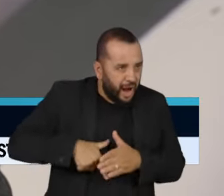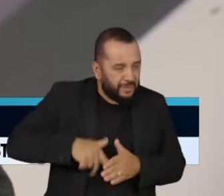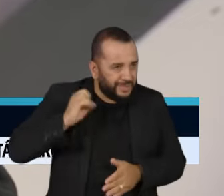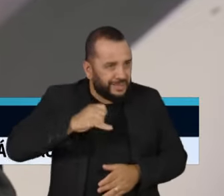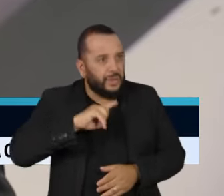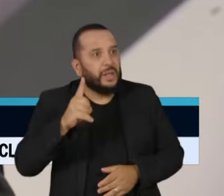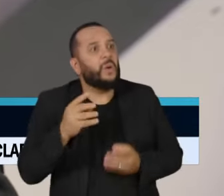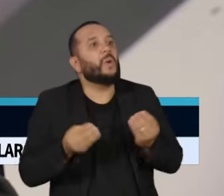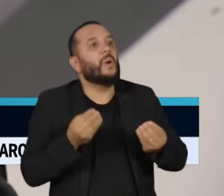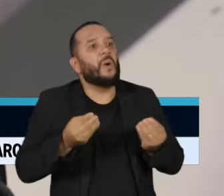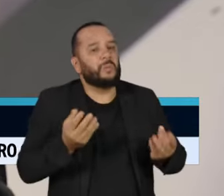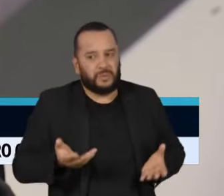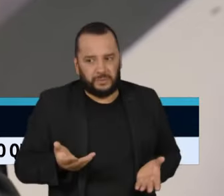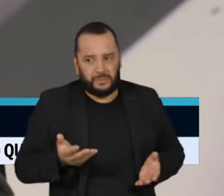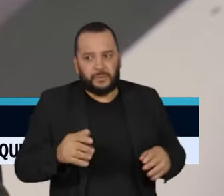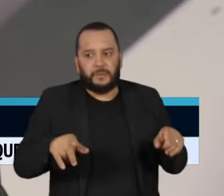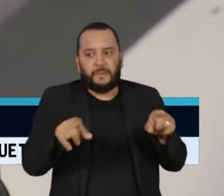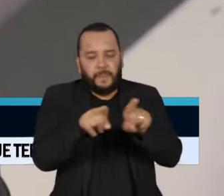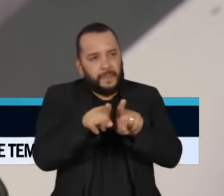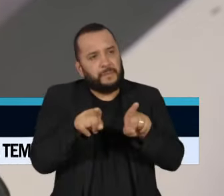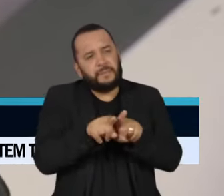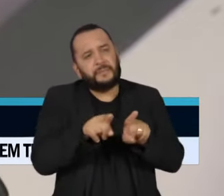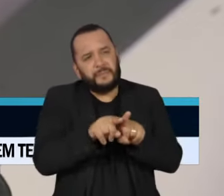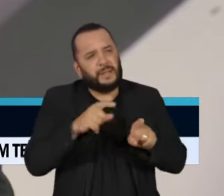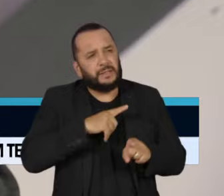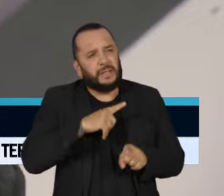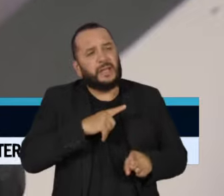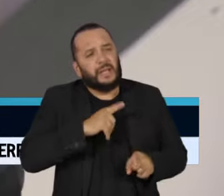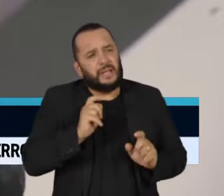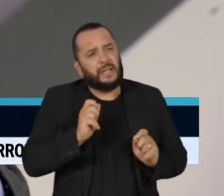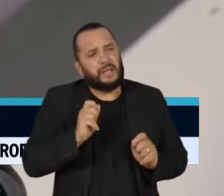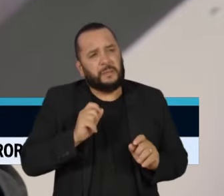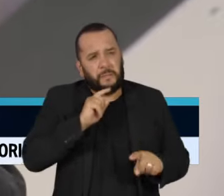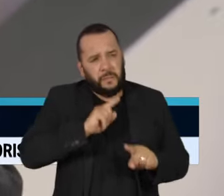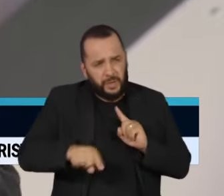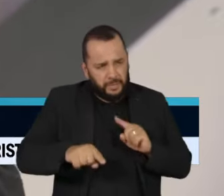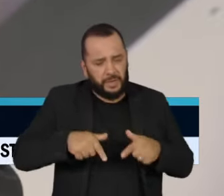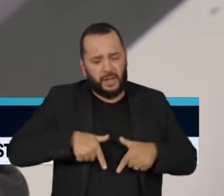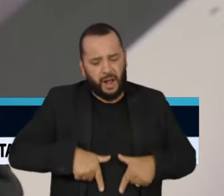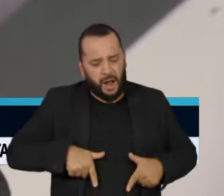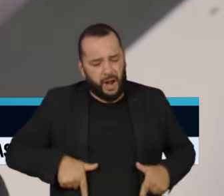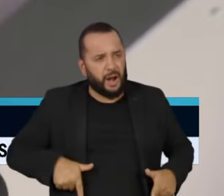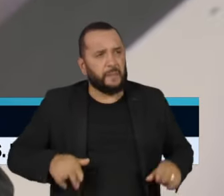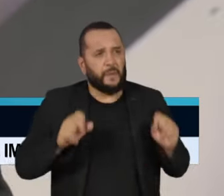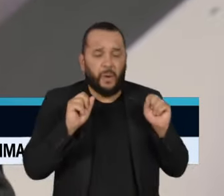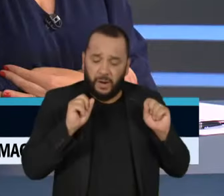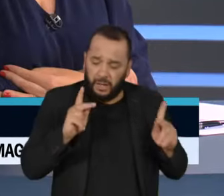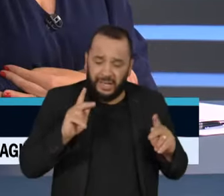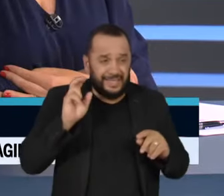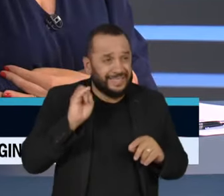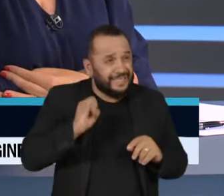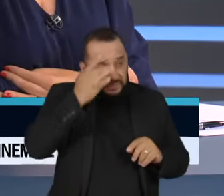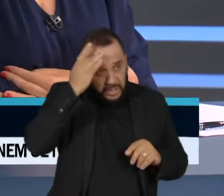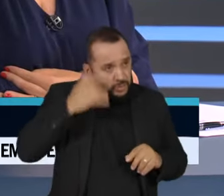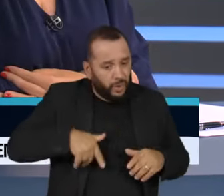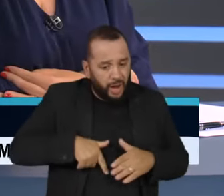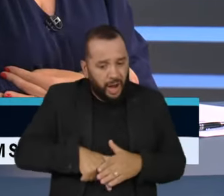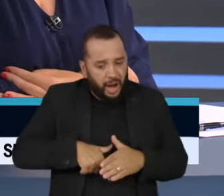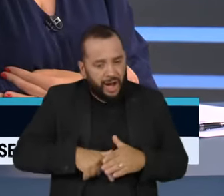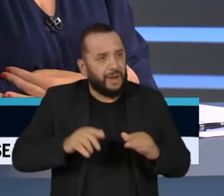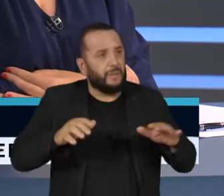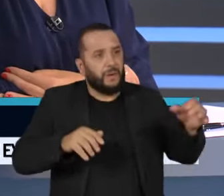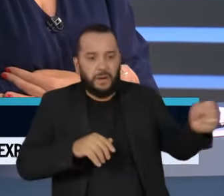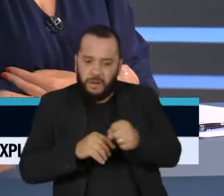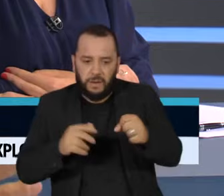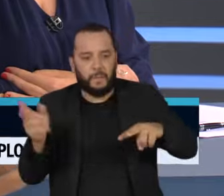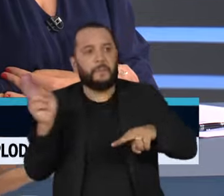verificação proibindo-se as armas, e então, consequentemente, vai ter uma possibilidade da pessoa que for armada ser detida por